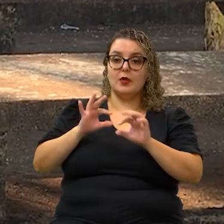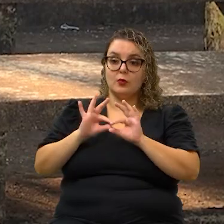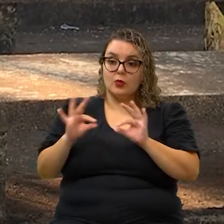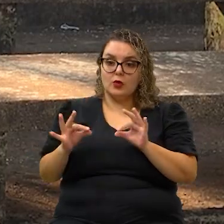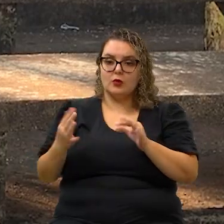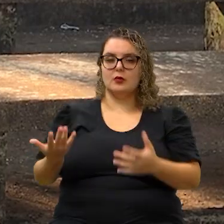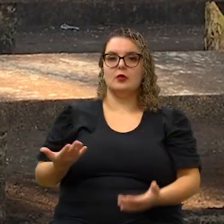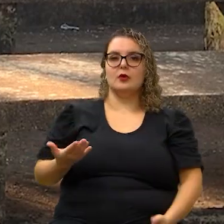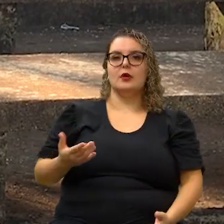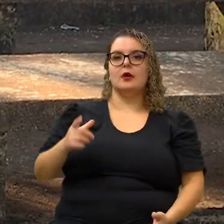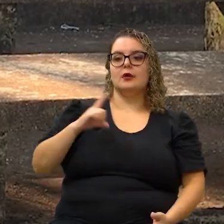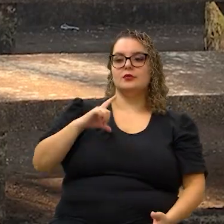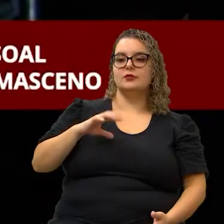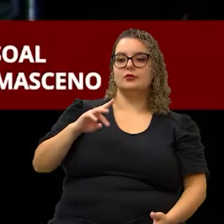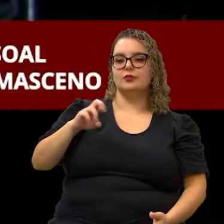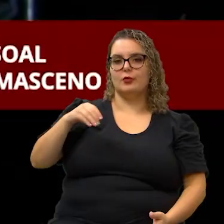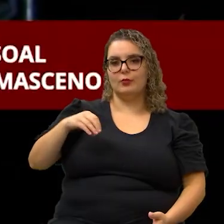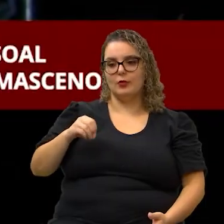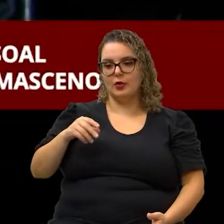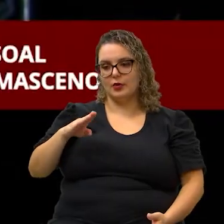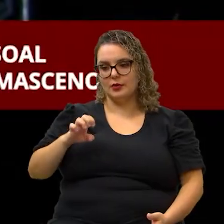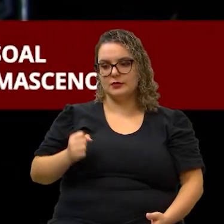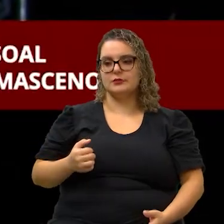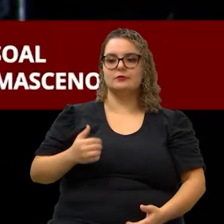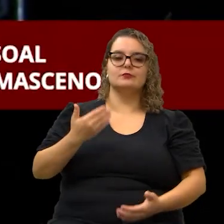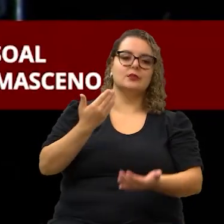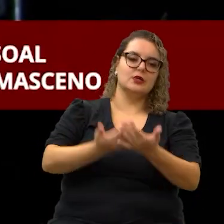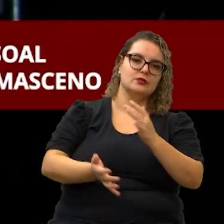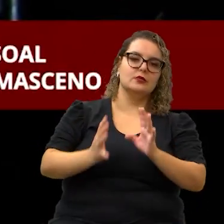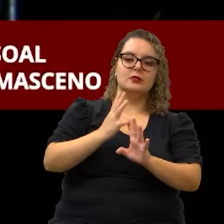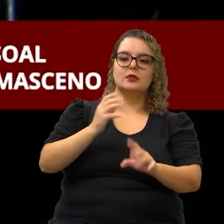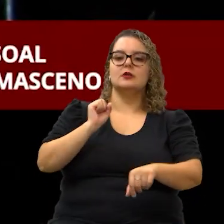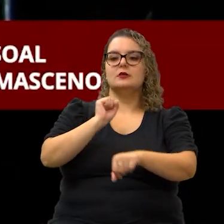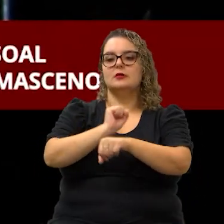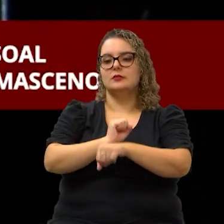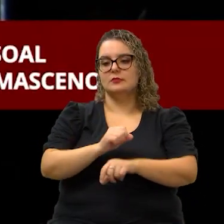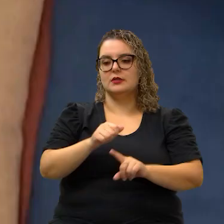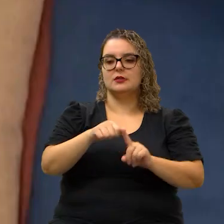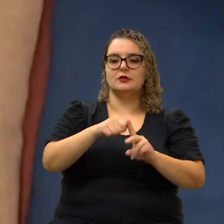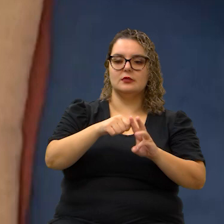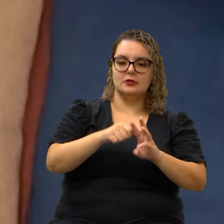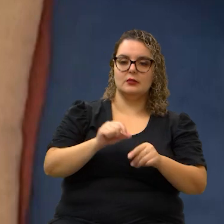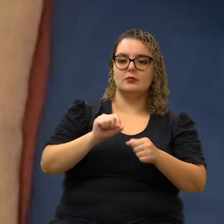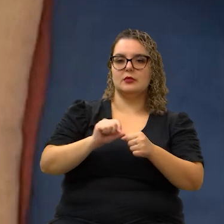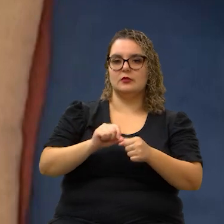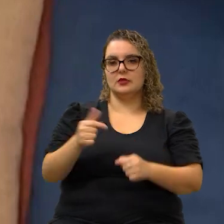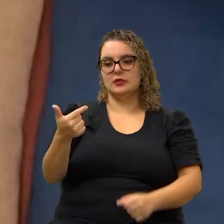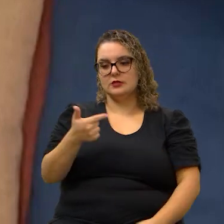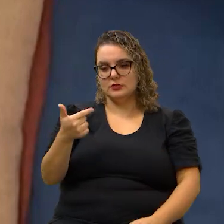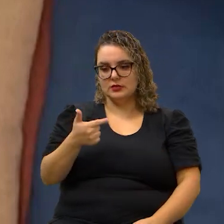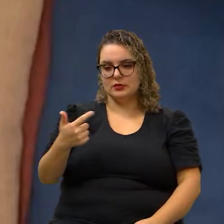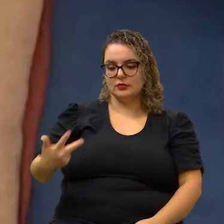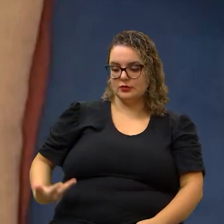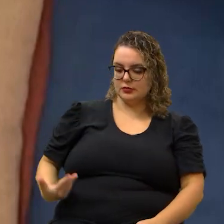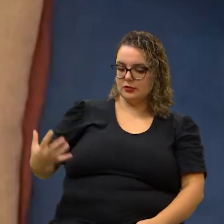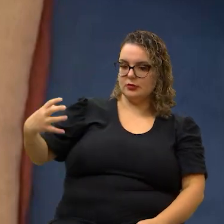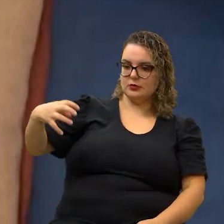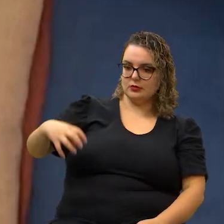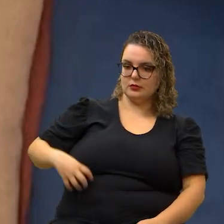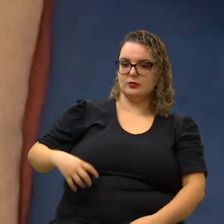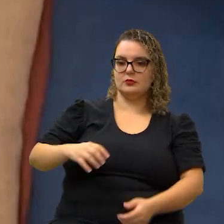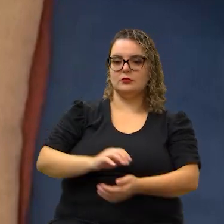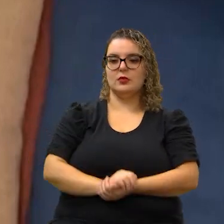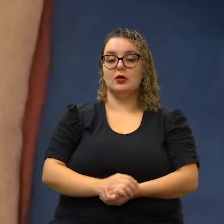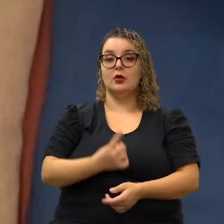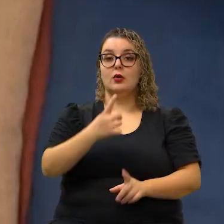e precisei esperar mais 3 meses para fazer o segundo transplante. Então, um mês antes da cirurgia,